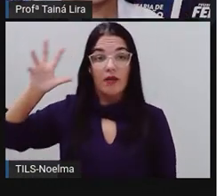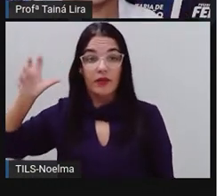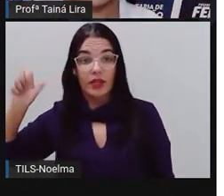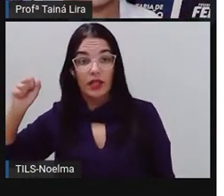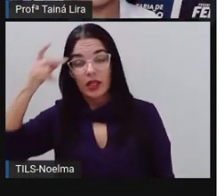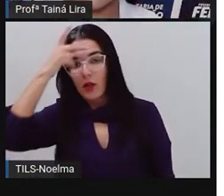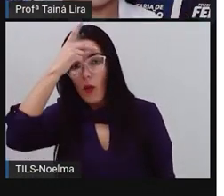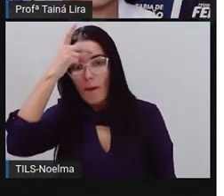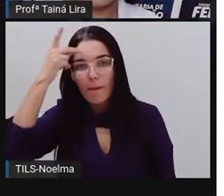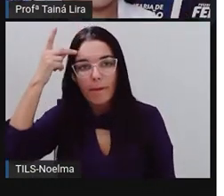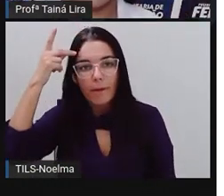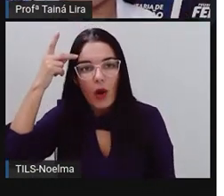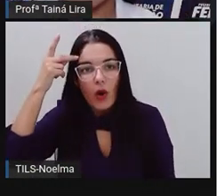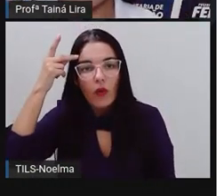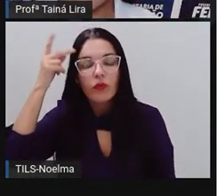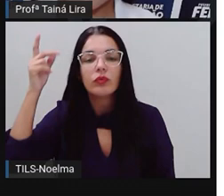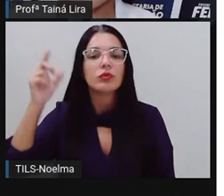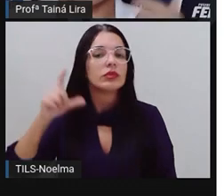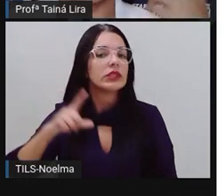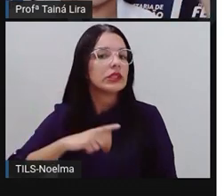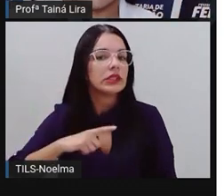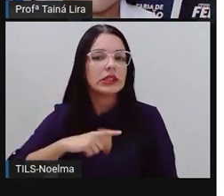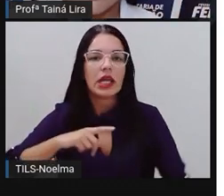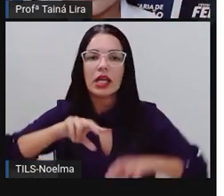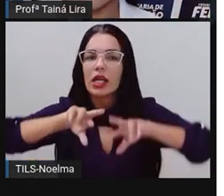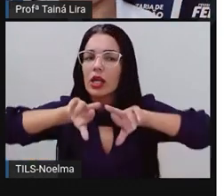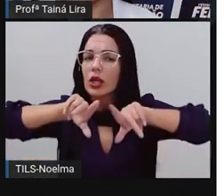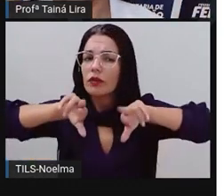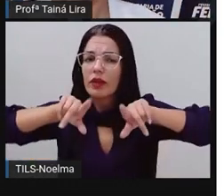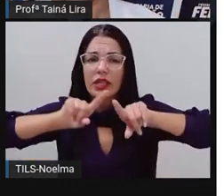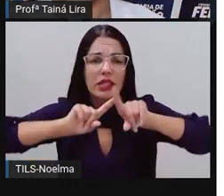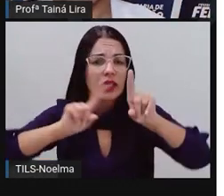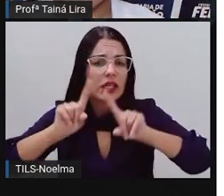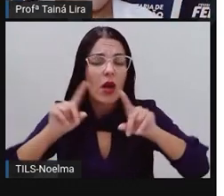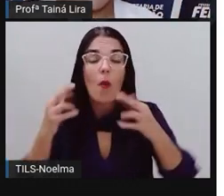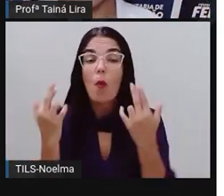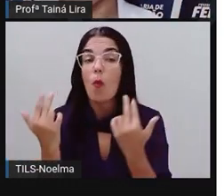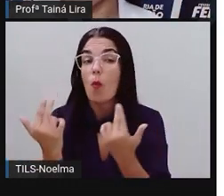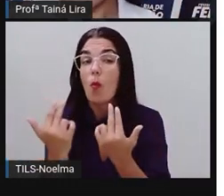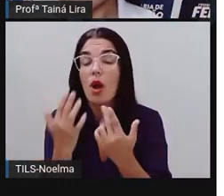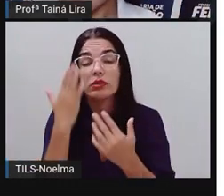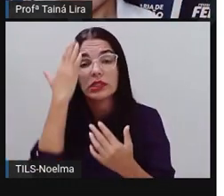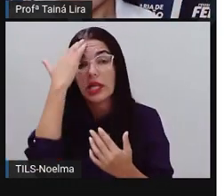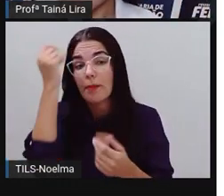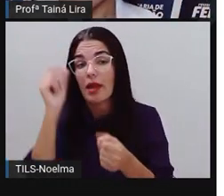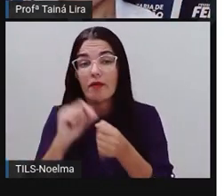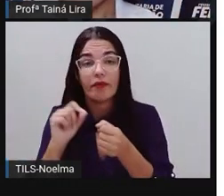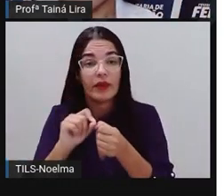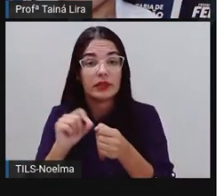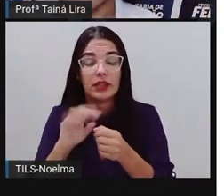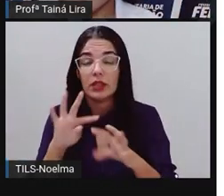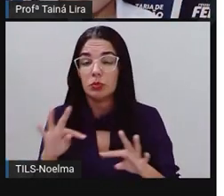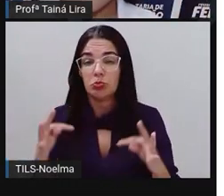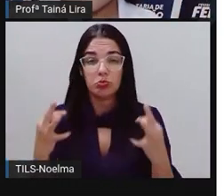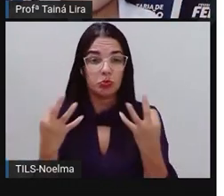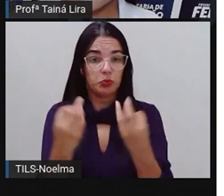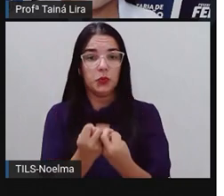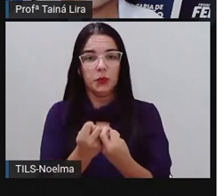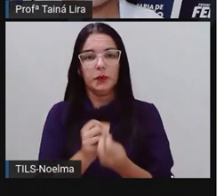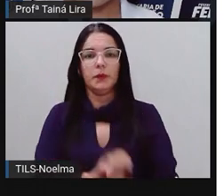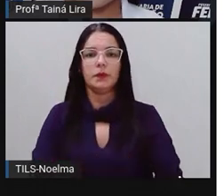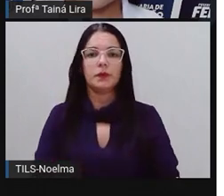povo né que ele assim como qualquer outro povo ele estudava ele sabia mexer com a terra tá